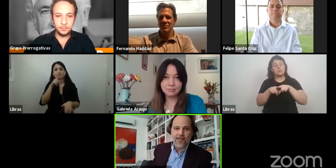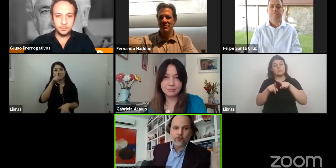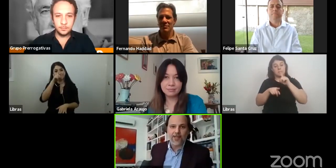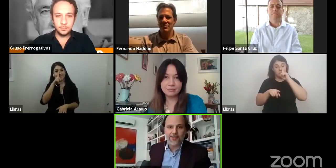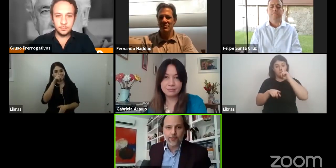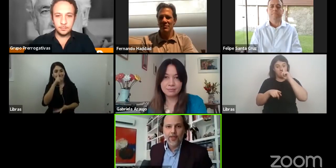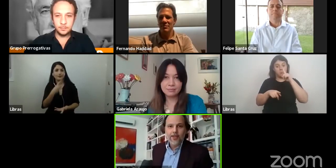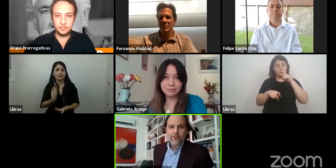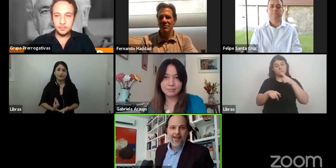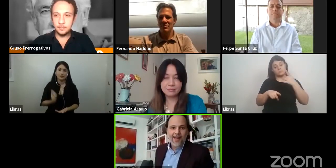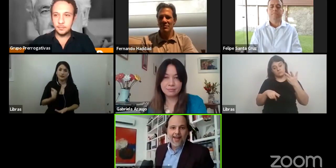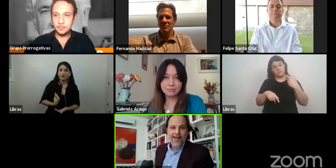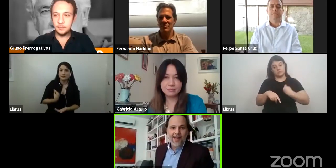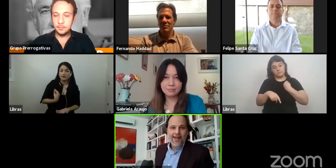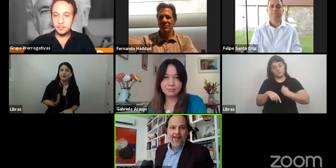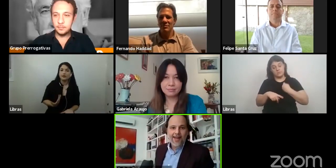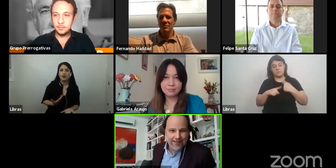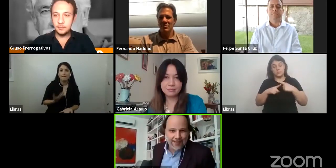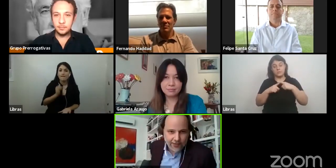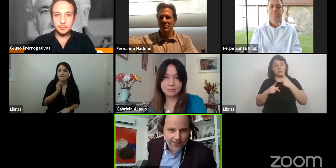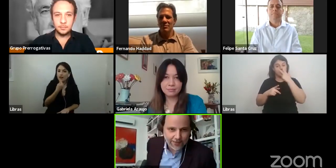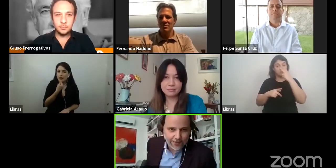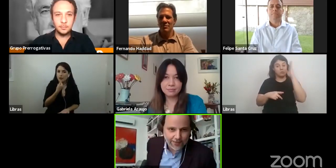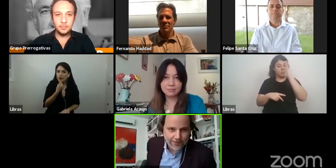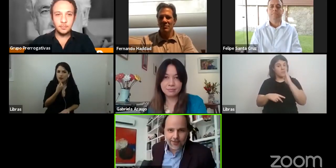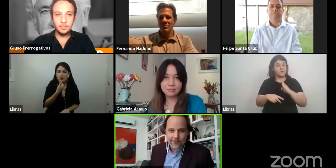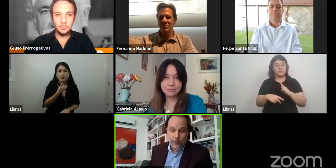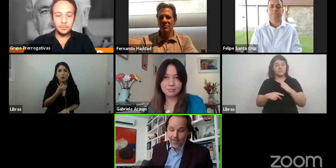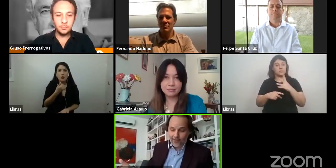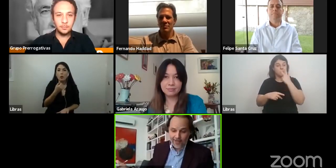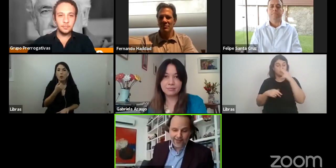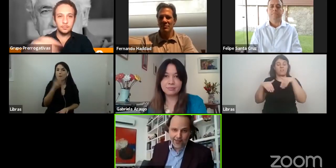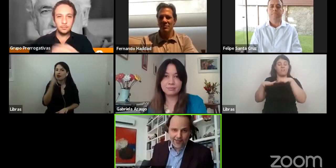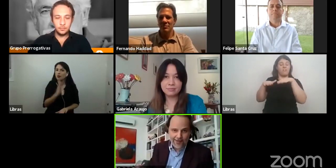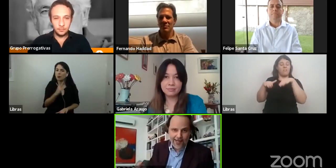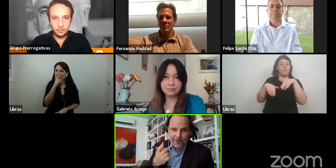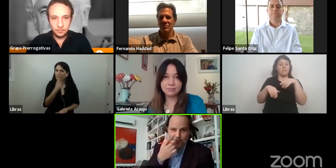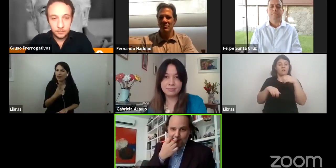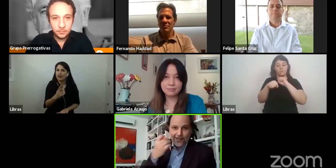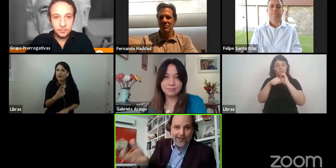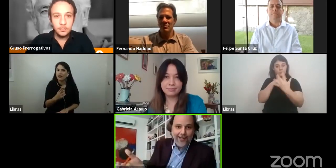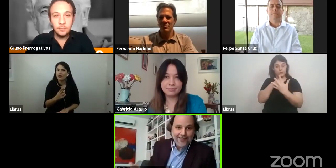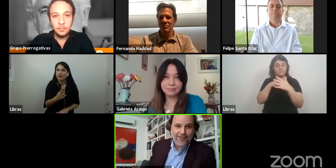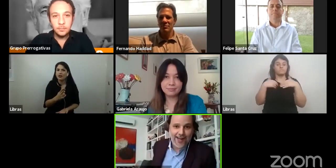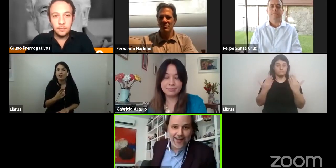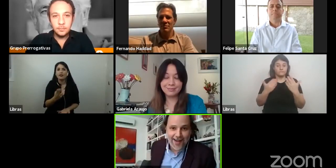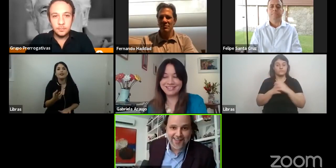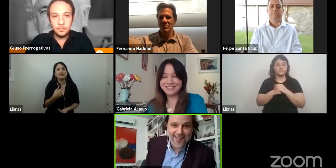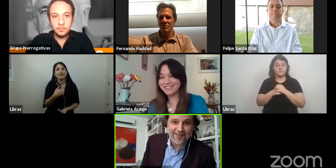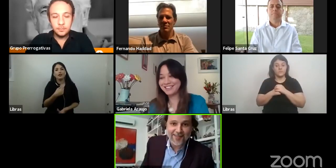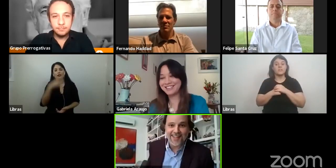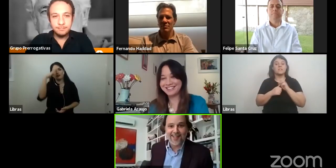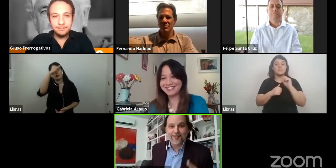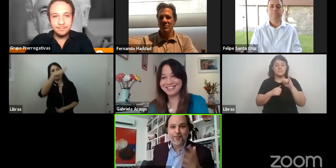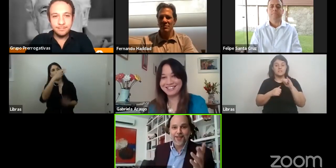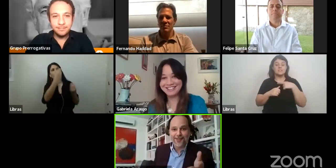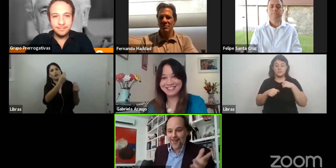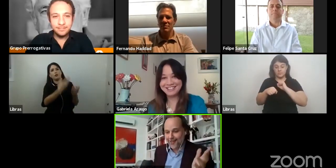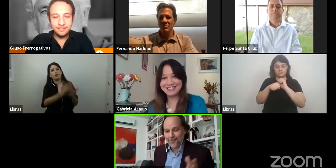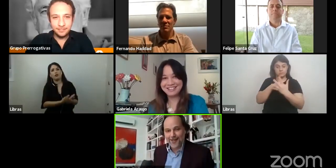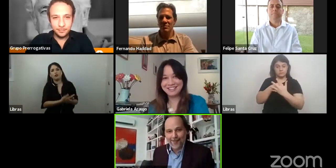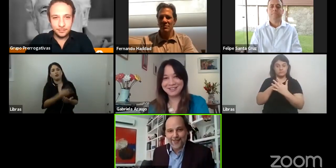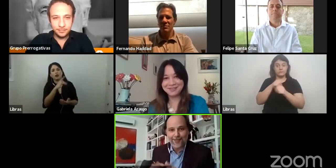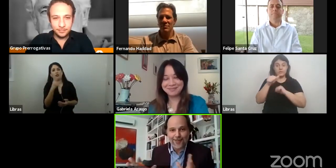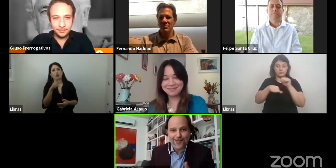vidas. Infelizmente, o Brasil parece que não está levando a sério esse vírus, né? Não leva nem a sério esse verme. Se já levasse, ele não teria nem subido